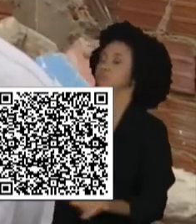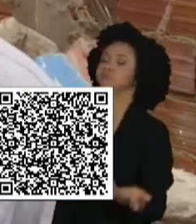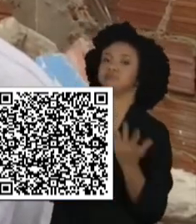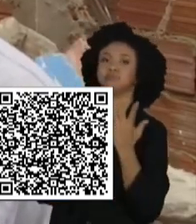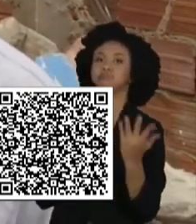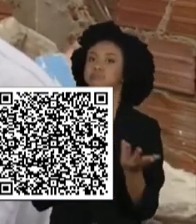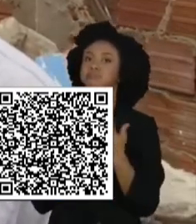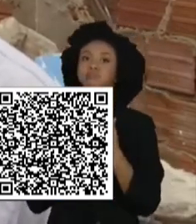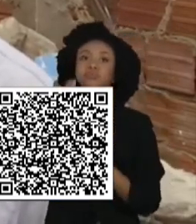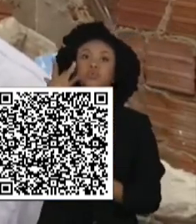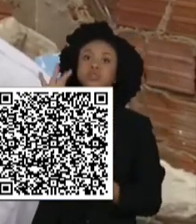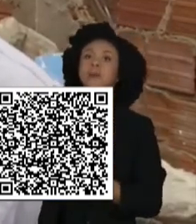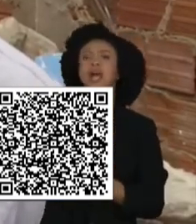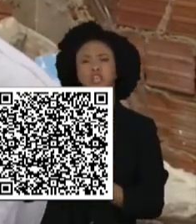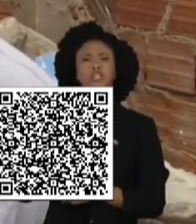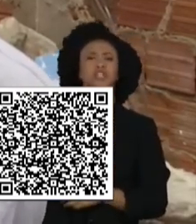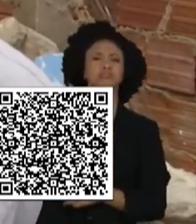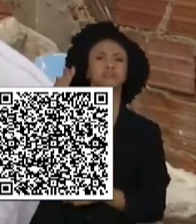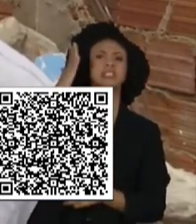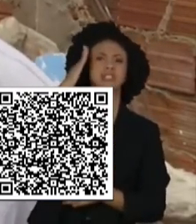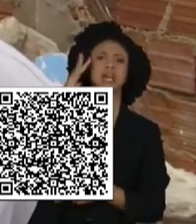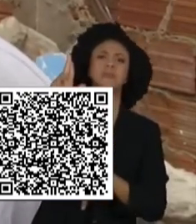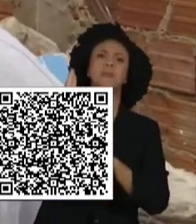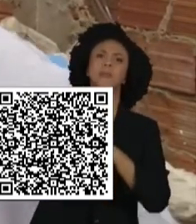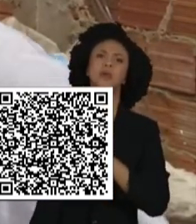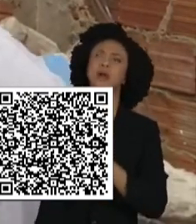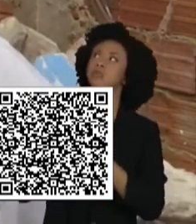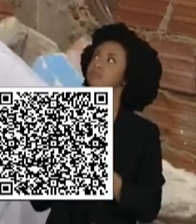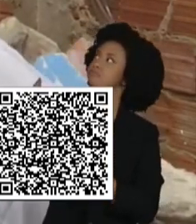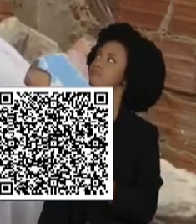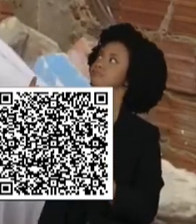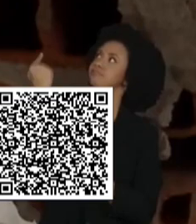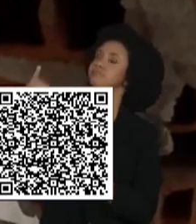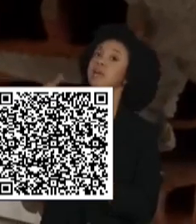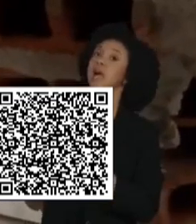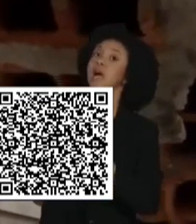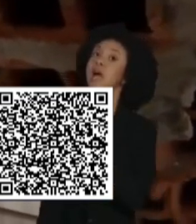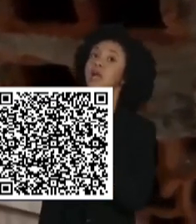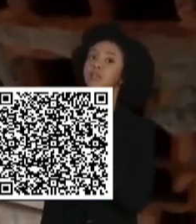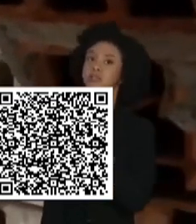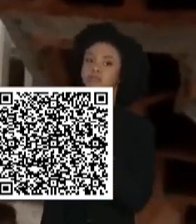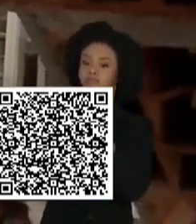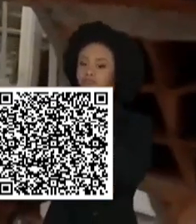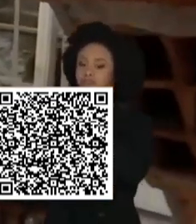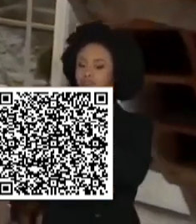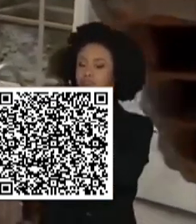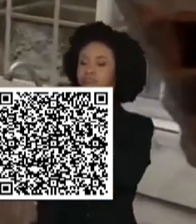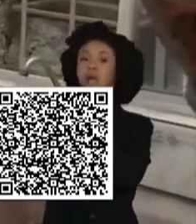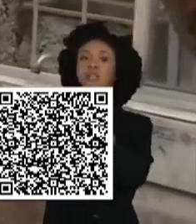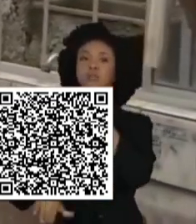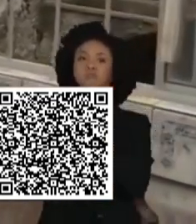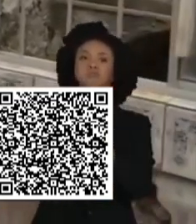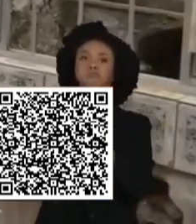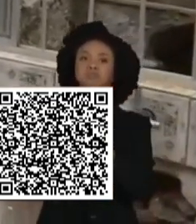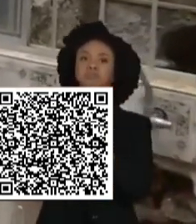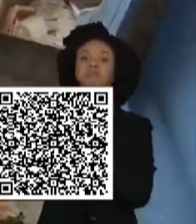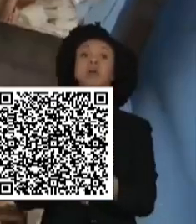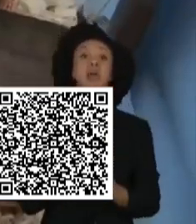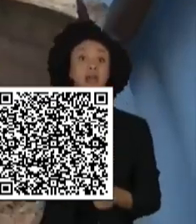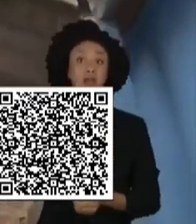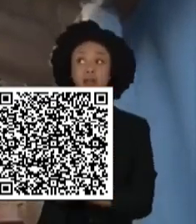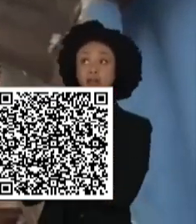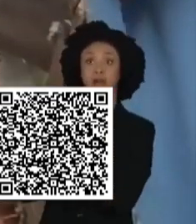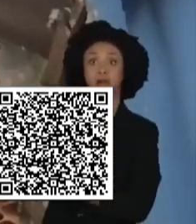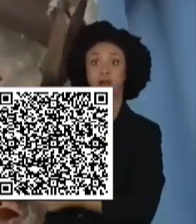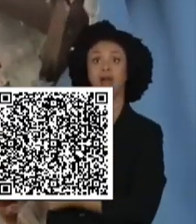Mas mais ou menos a gente tem ciência que foi por esgoto aqui em cima que estava entupido. A Aline mora em cima de onde era a casa do